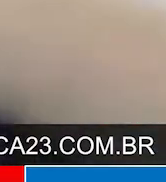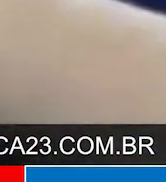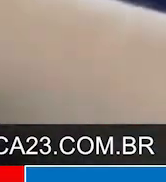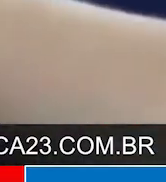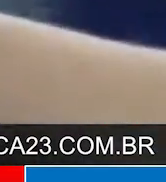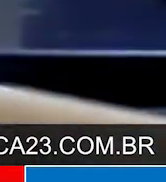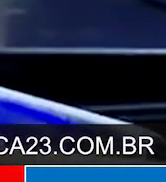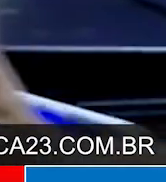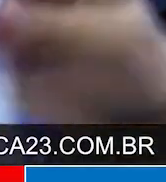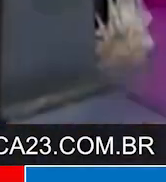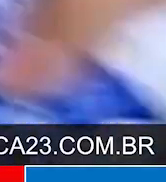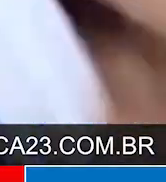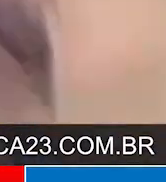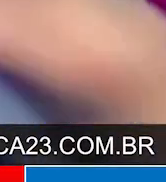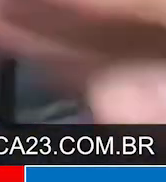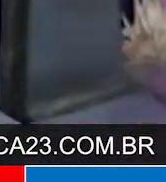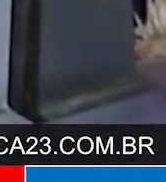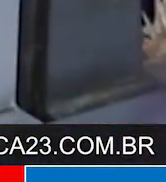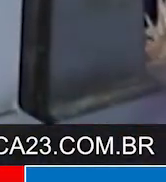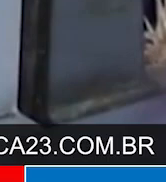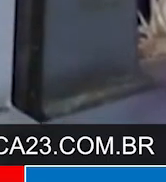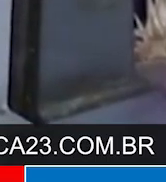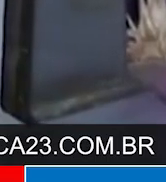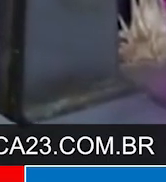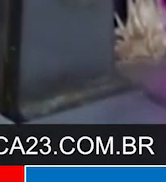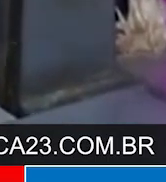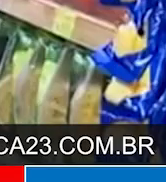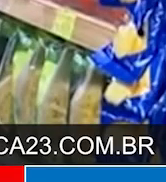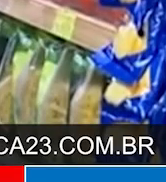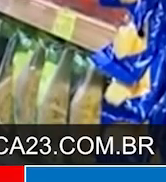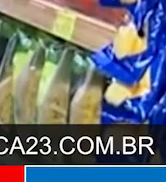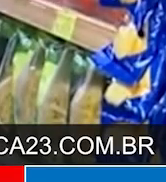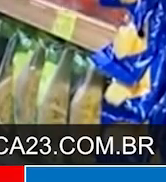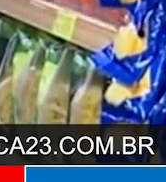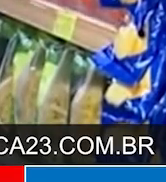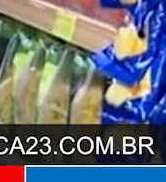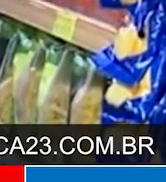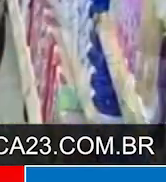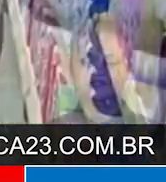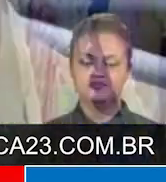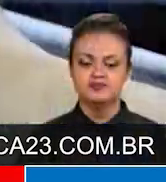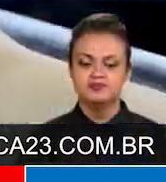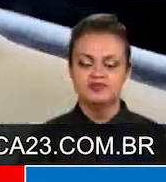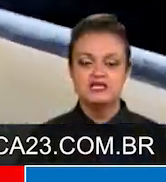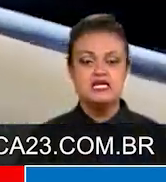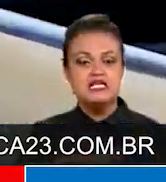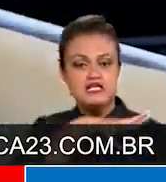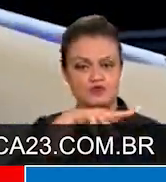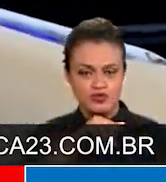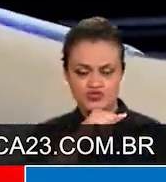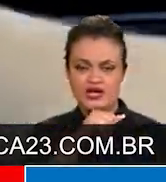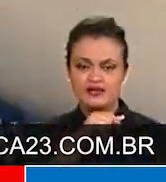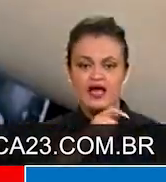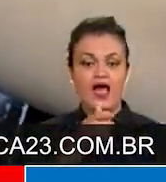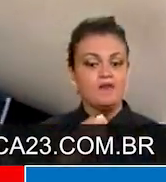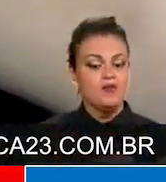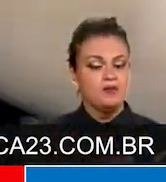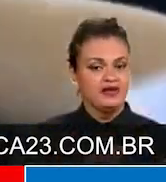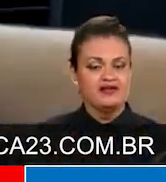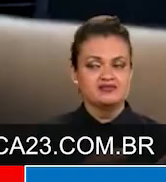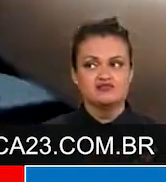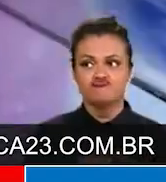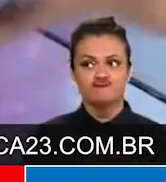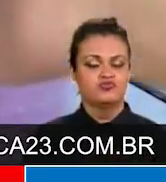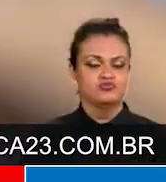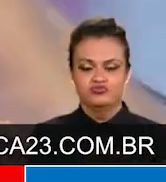a declarar o imposto de renda. Se bem que todo mundo paga esse imposto, né? Vamos lá. O imposto é um dever quase que